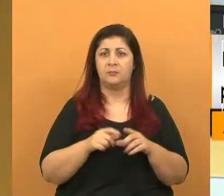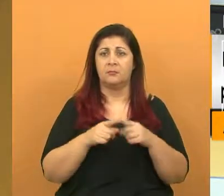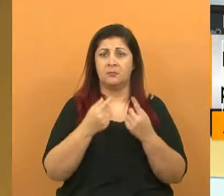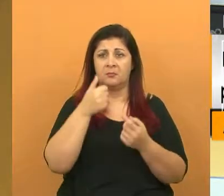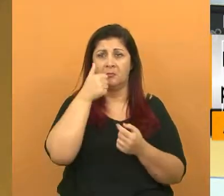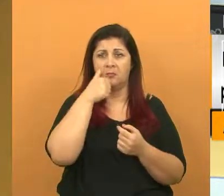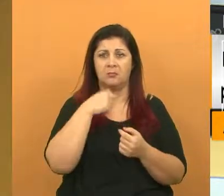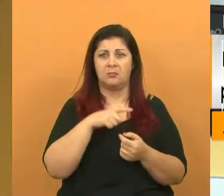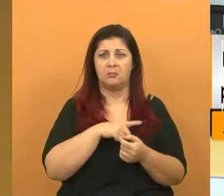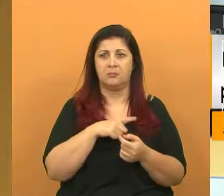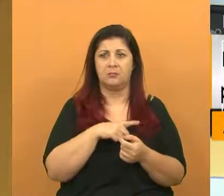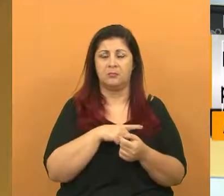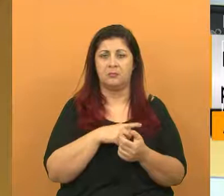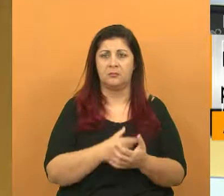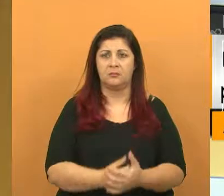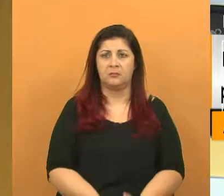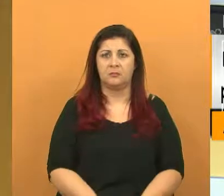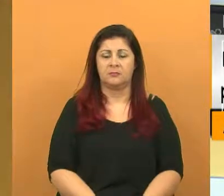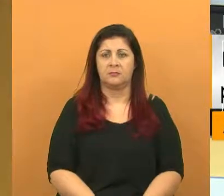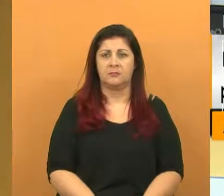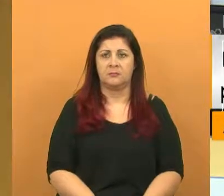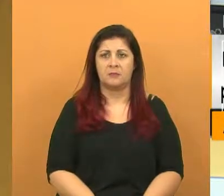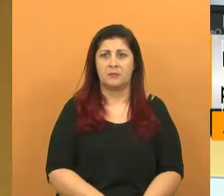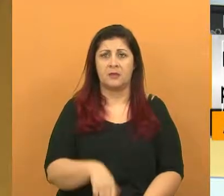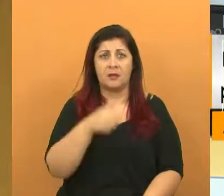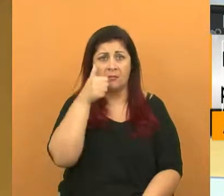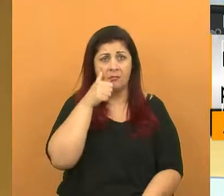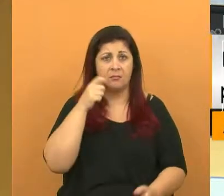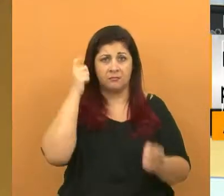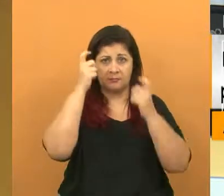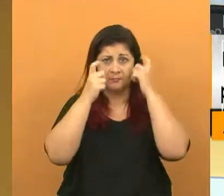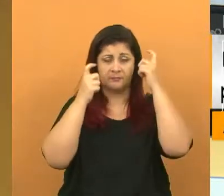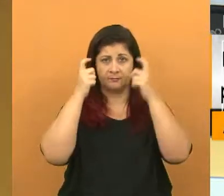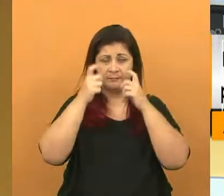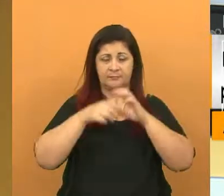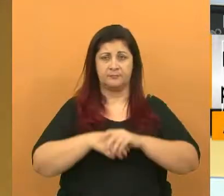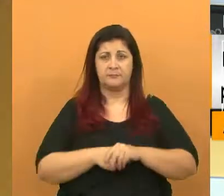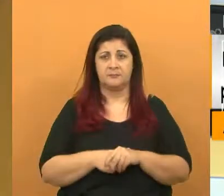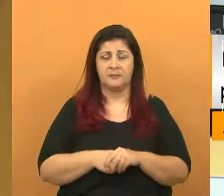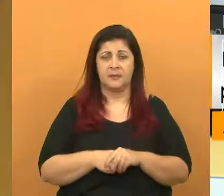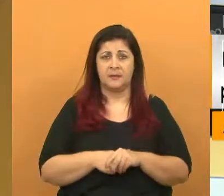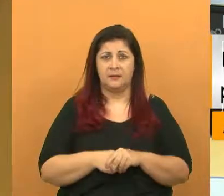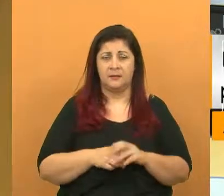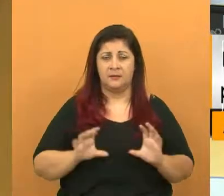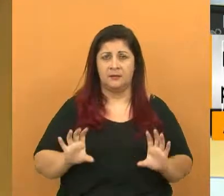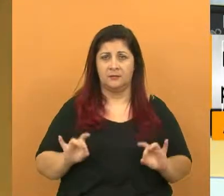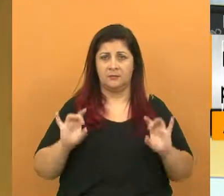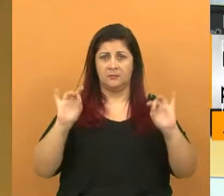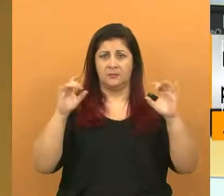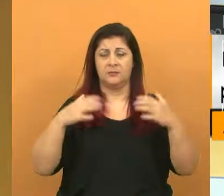tem. As mulheres devem estar preocupadas com o câncer na mama.